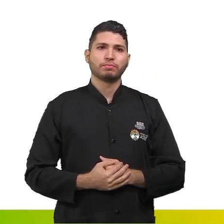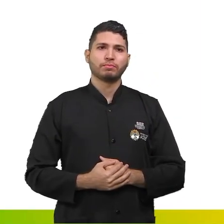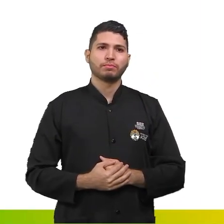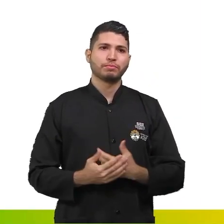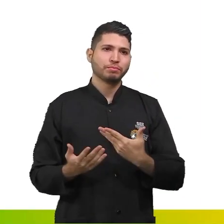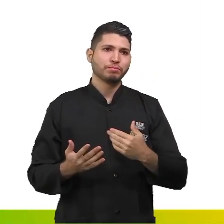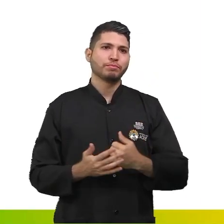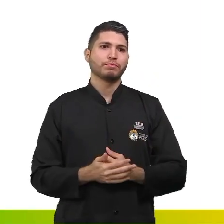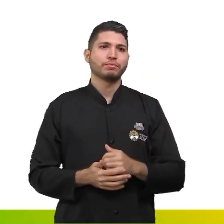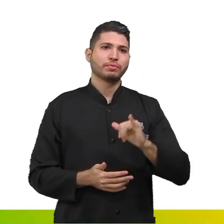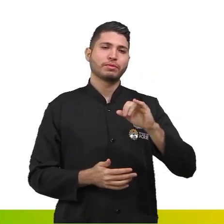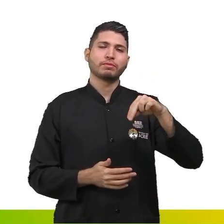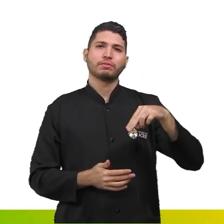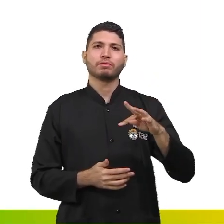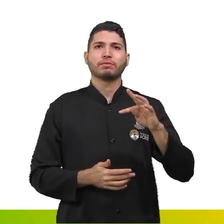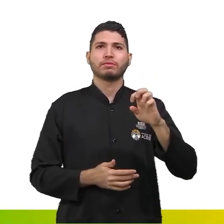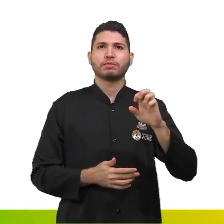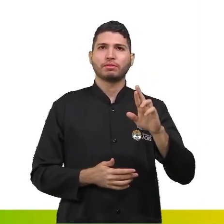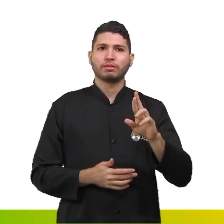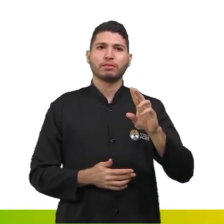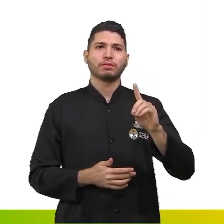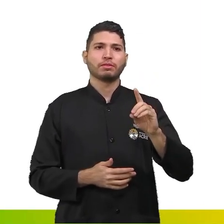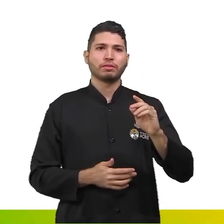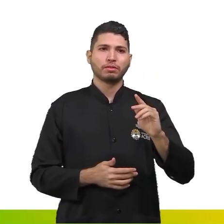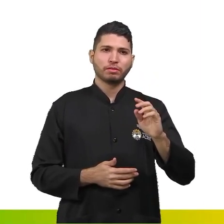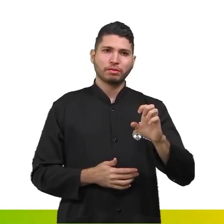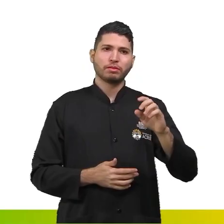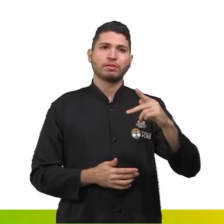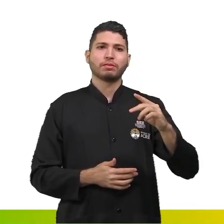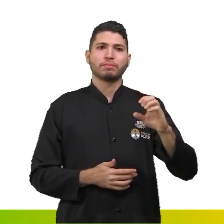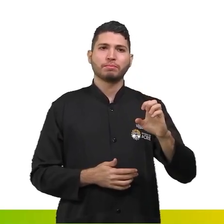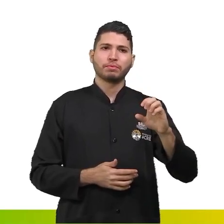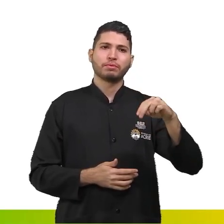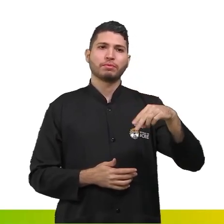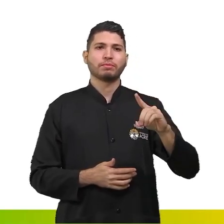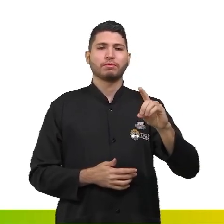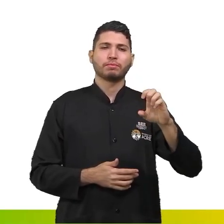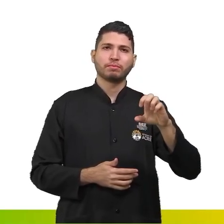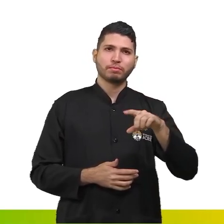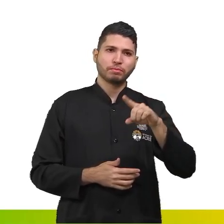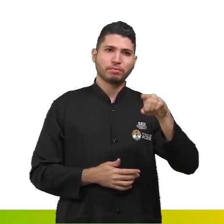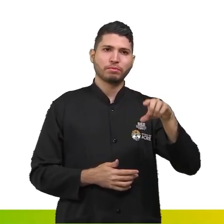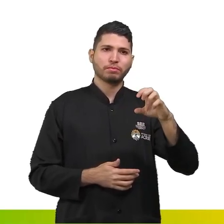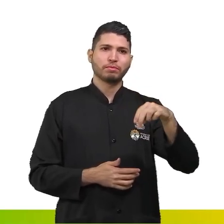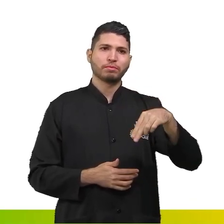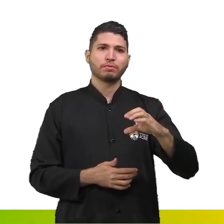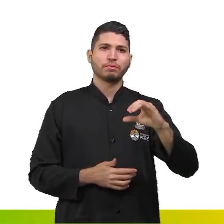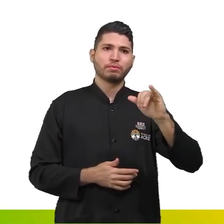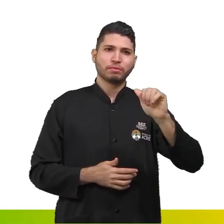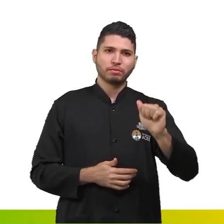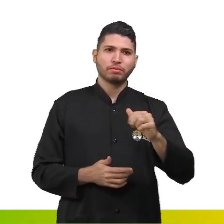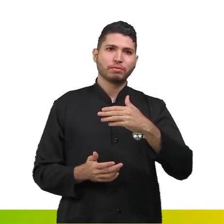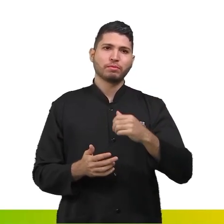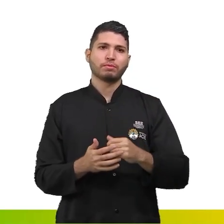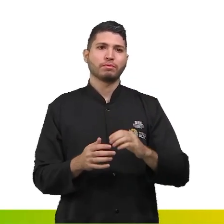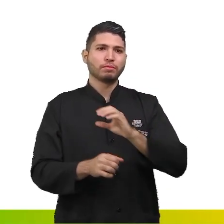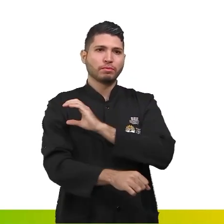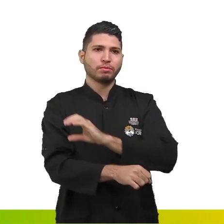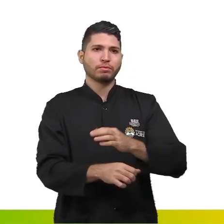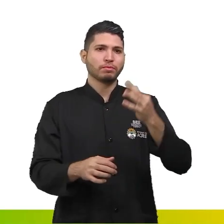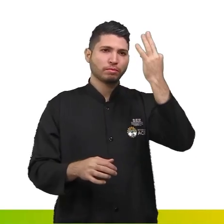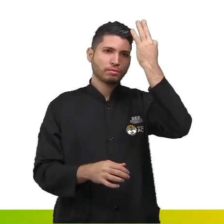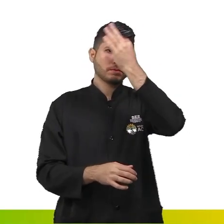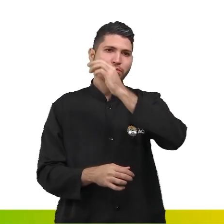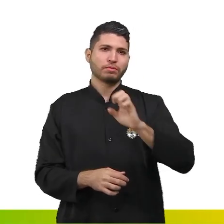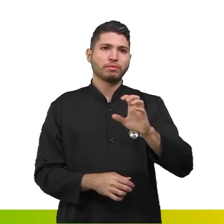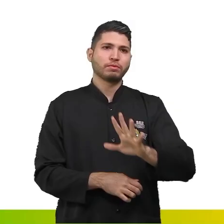Interdependência com a cultura. As filosofias não europeias estão intrinsecamente ligadas à